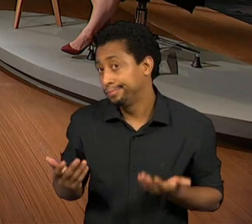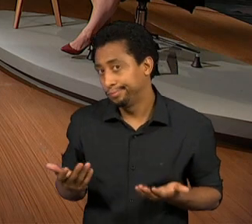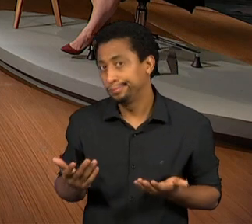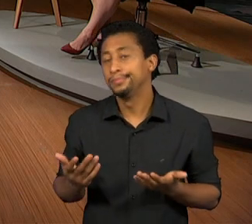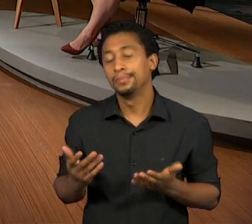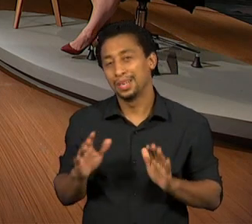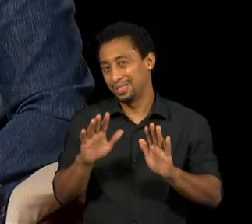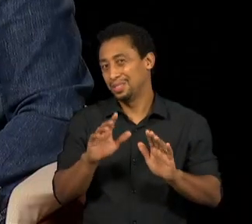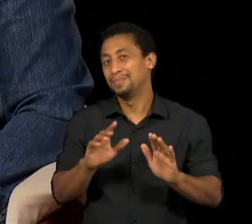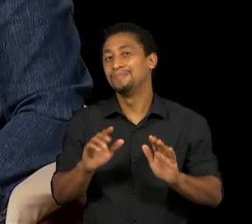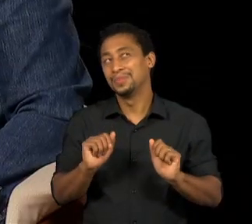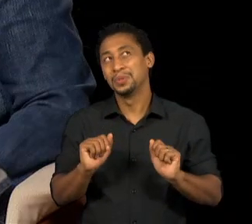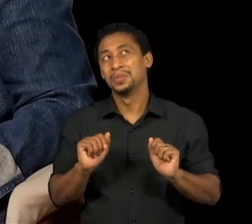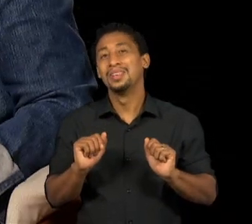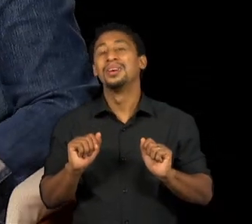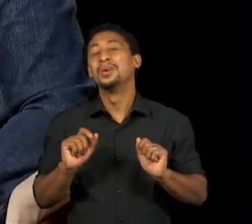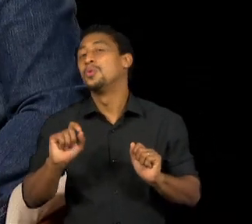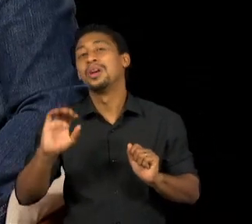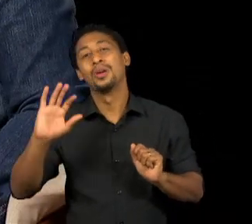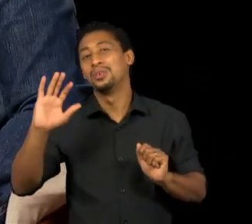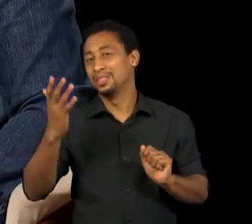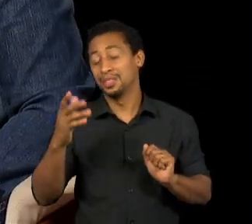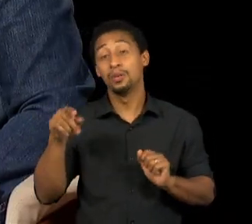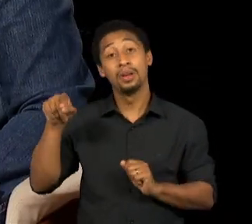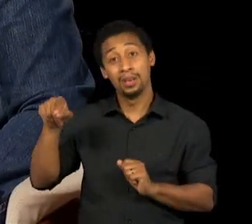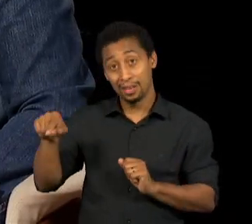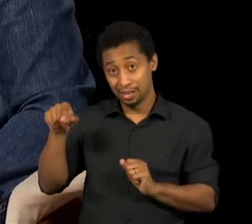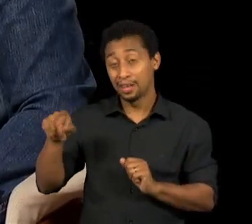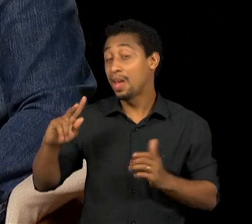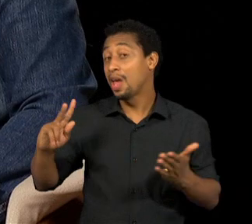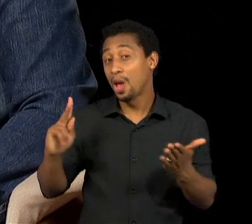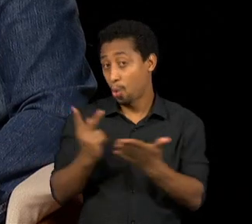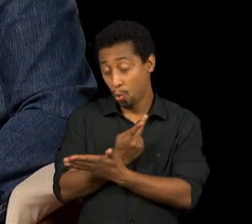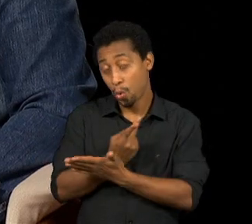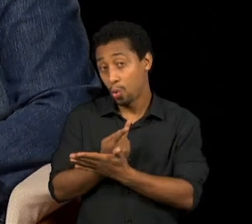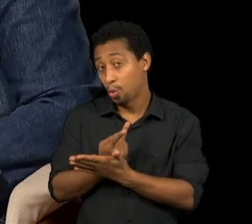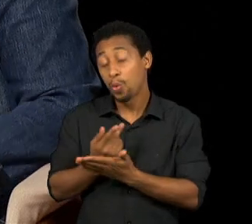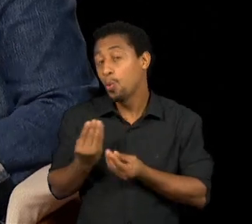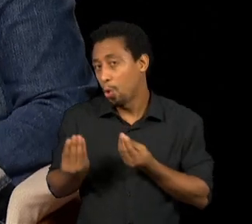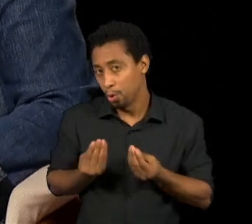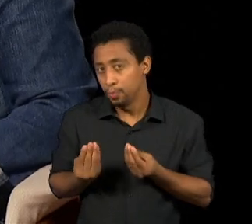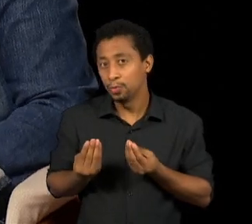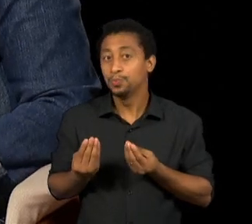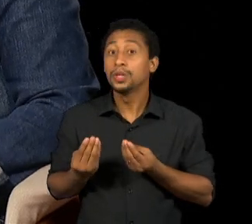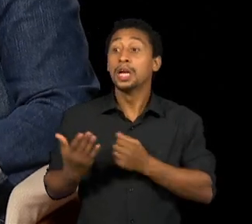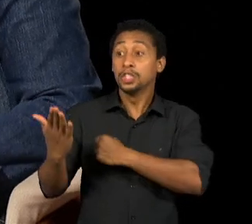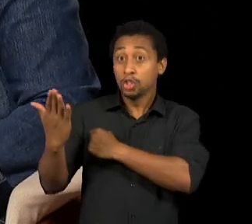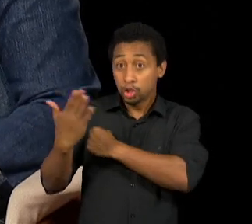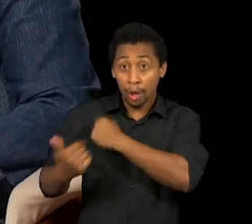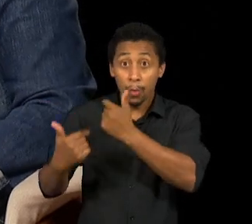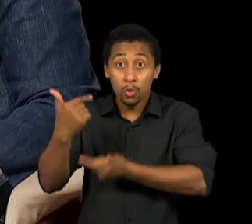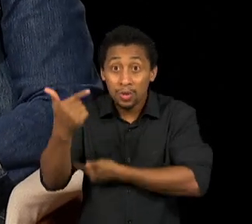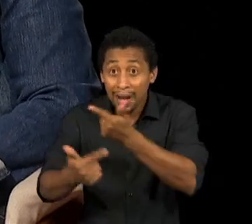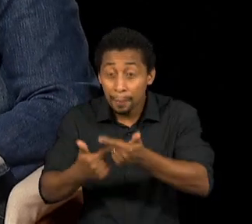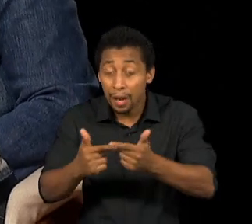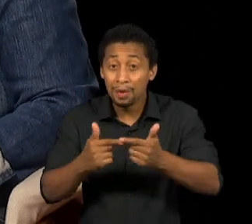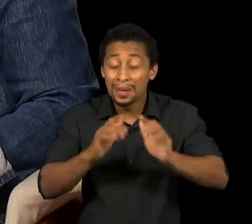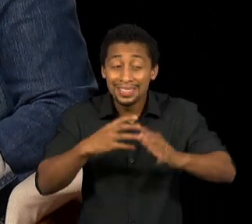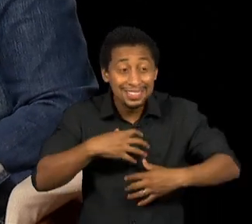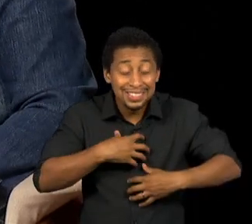Silvio ligou e ele aceitou o trabalho. Ele não, né, se você pensasse friamente, ele